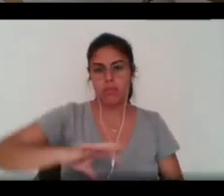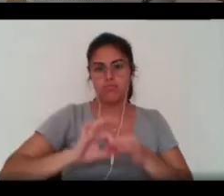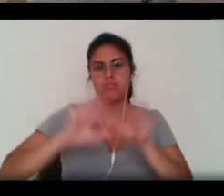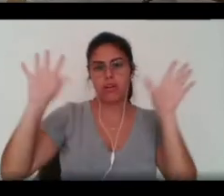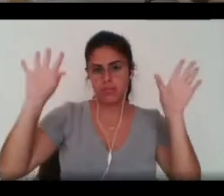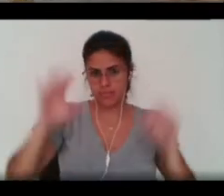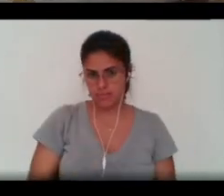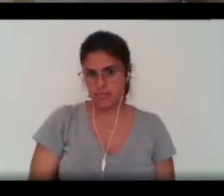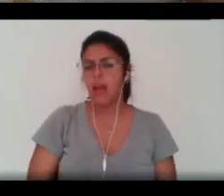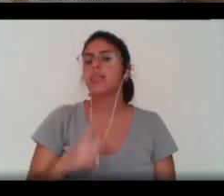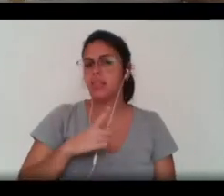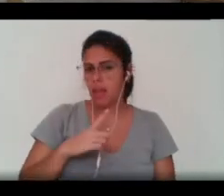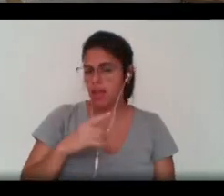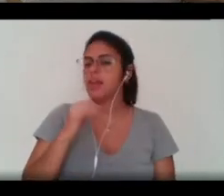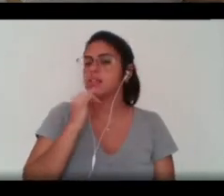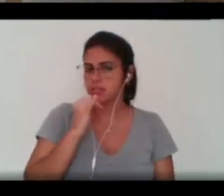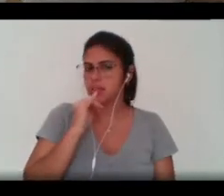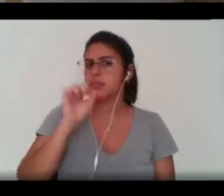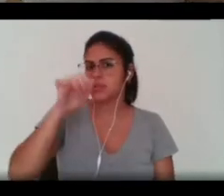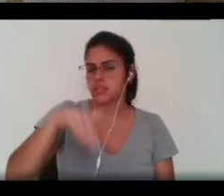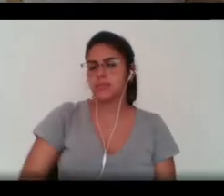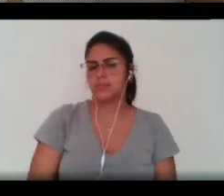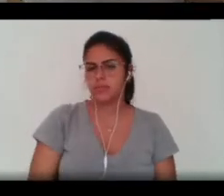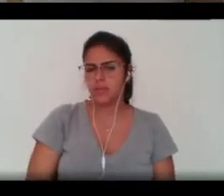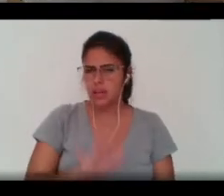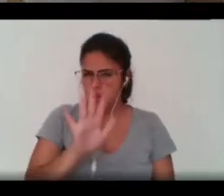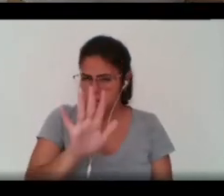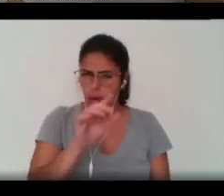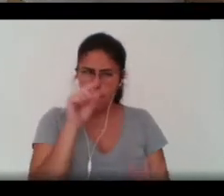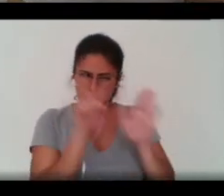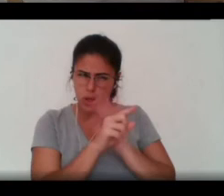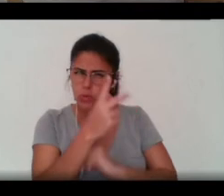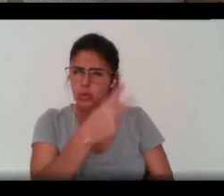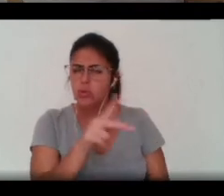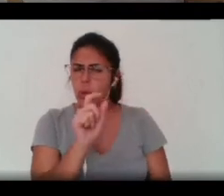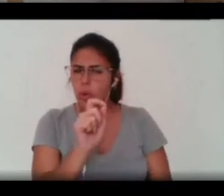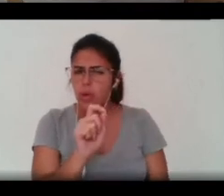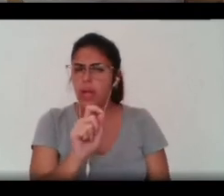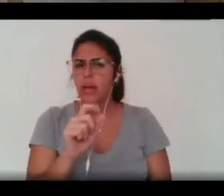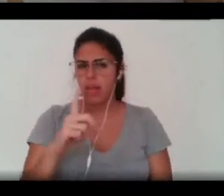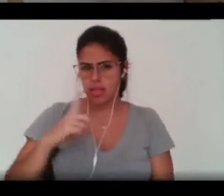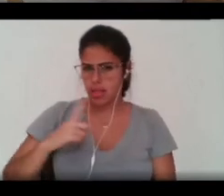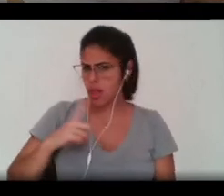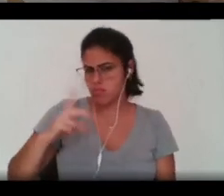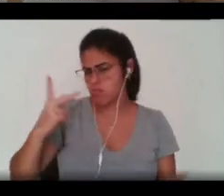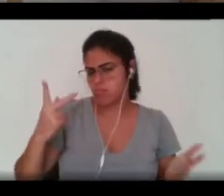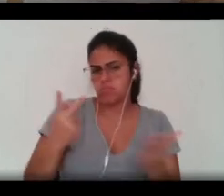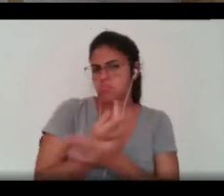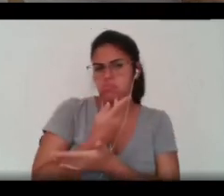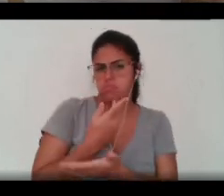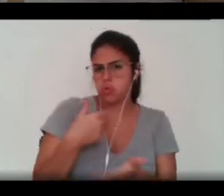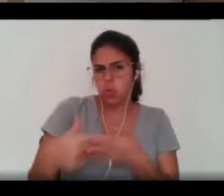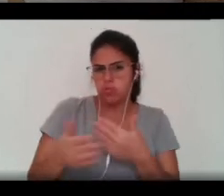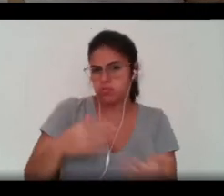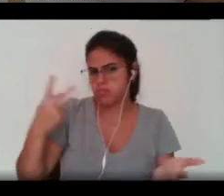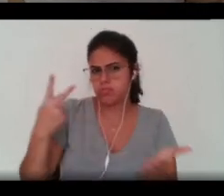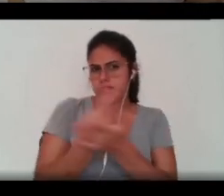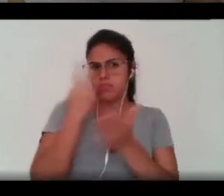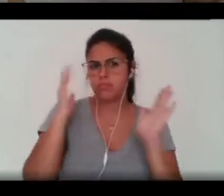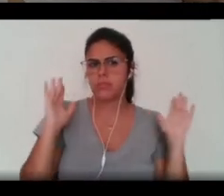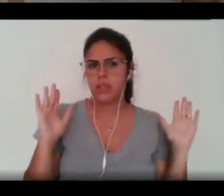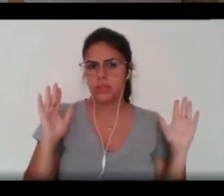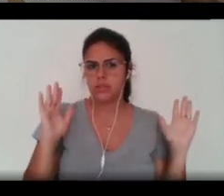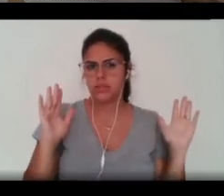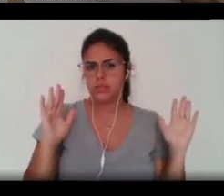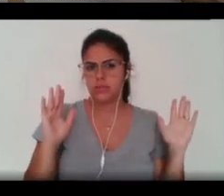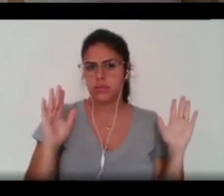Então, a sua pergunta é, né? Eu tenho uma situação, não é isso? Eita, dá um pouquinho, tem um